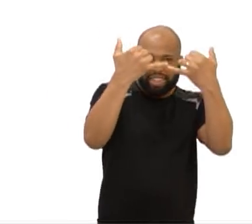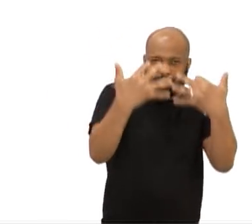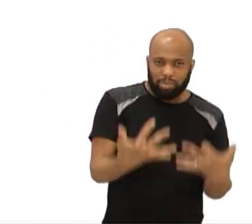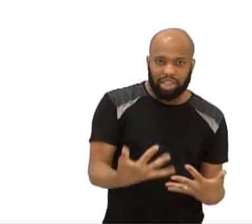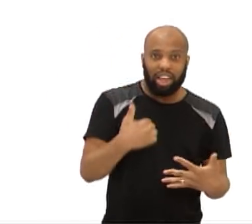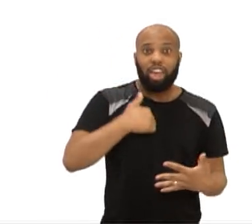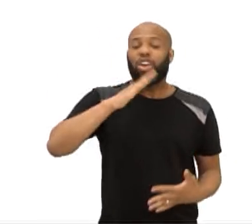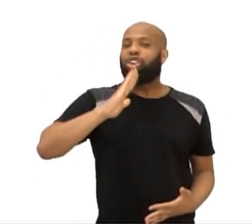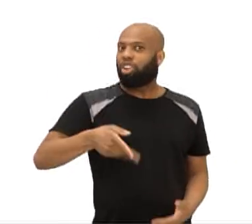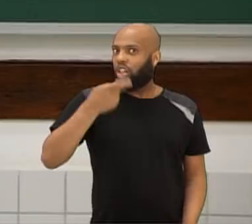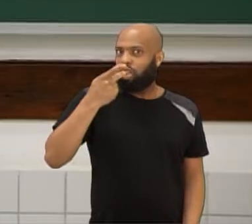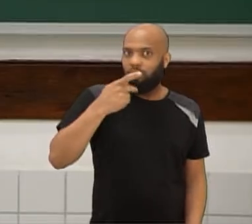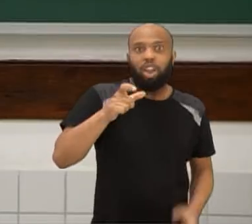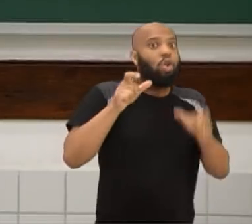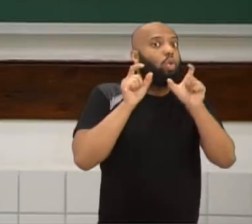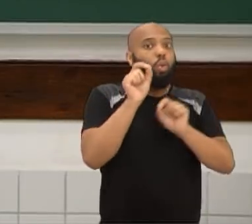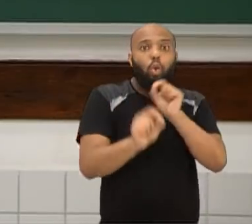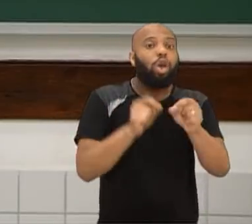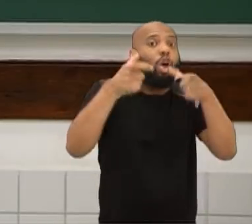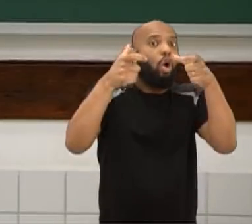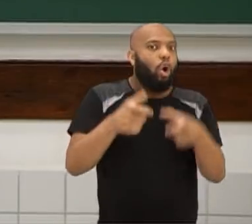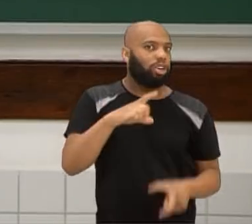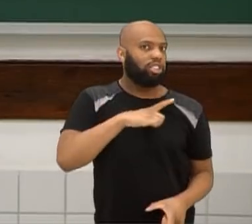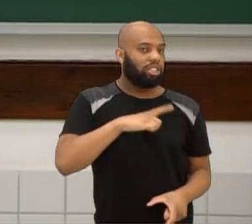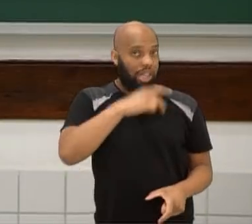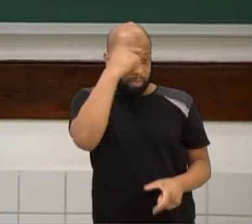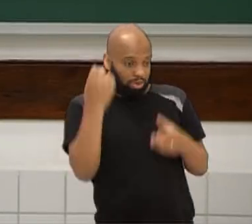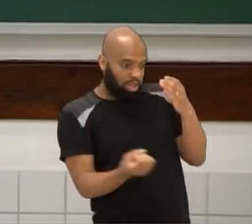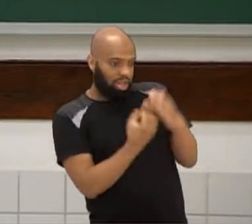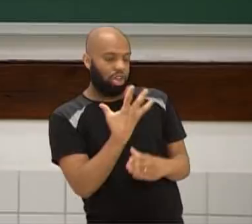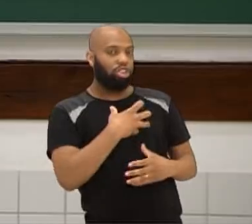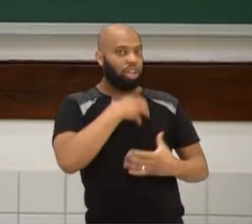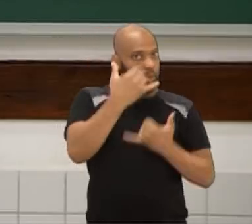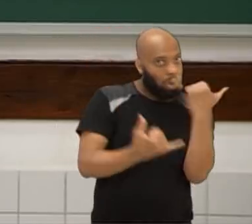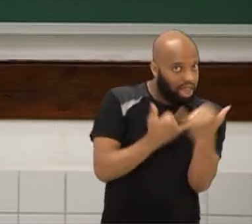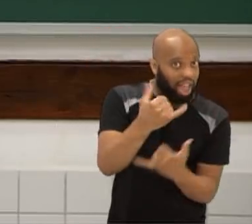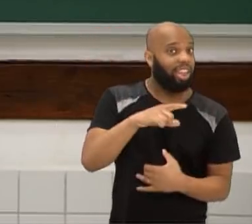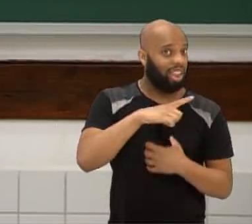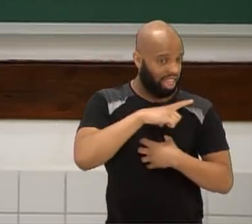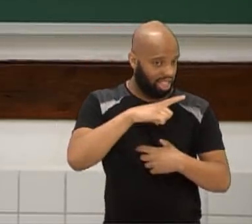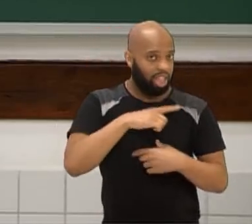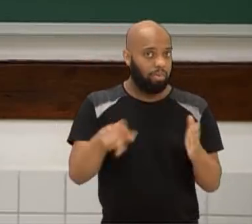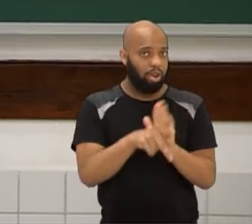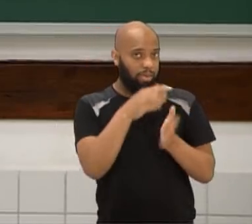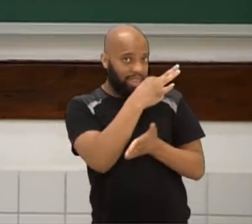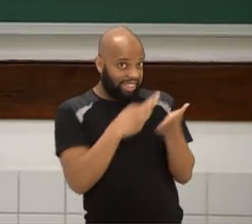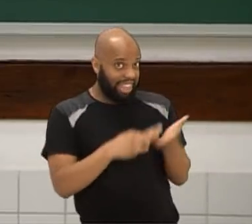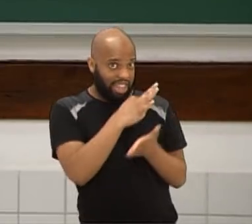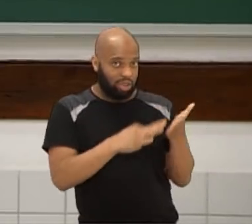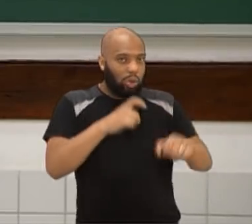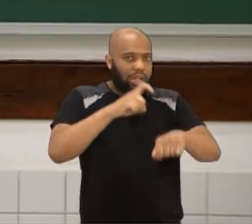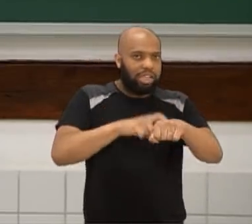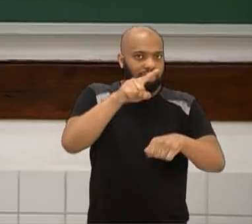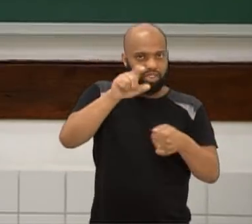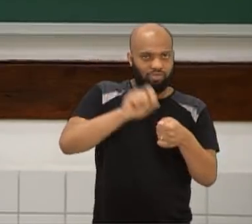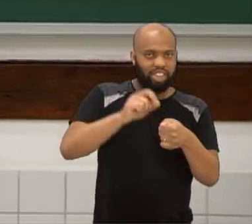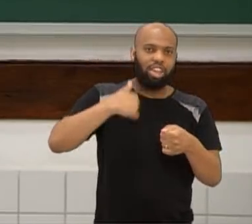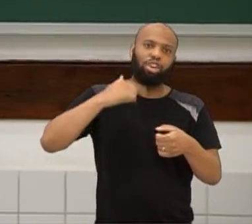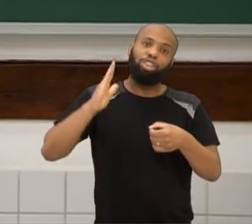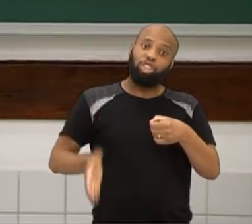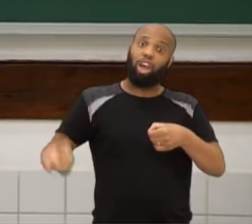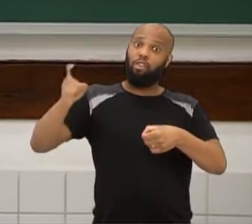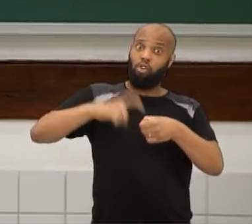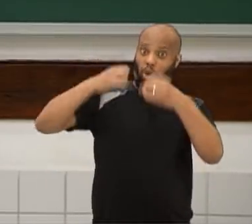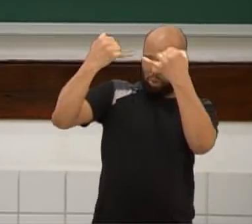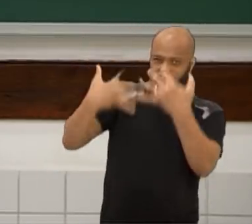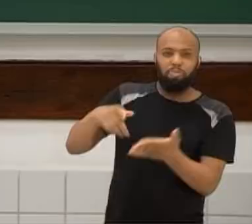Eu já estou dizendo para vocês que o locutor está fazendo uma brincadeira com o texto. Vou dar um tempinho para você